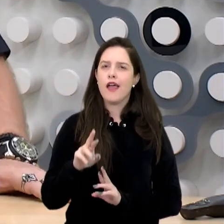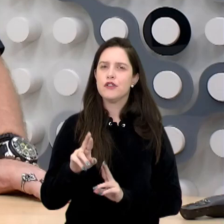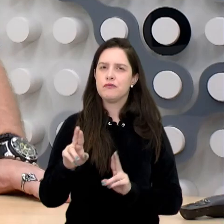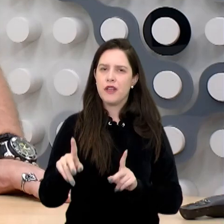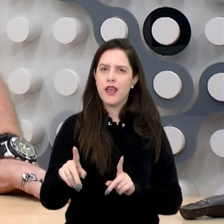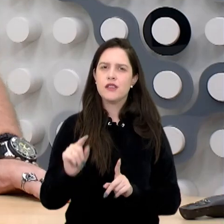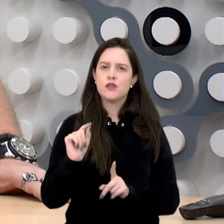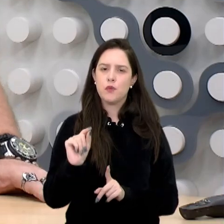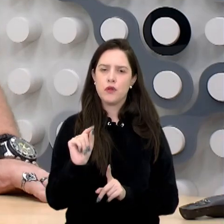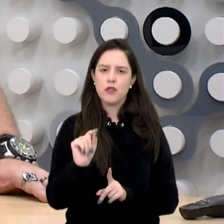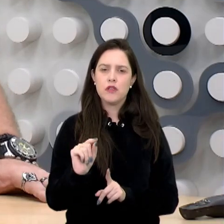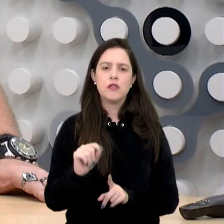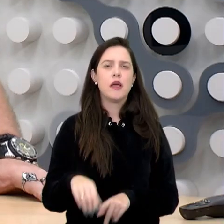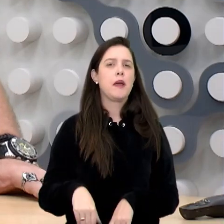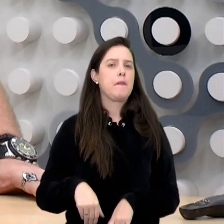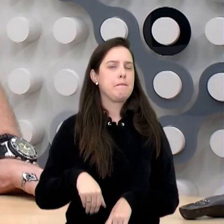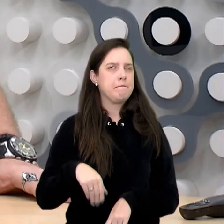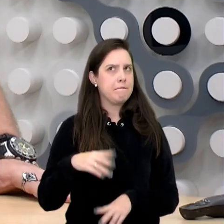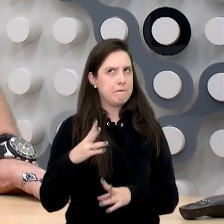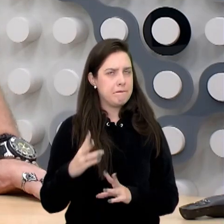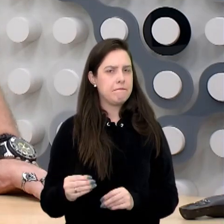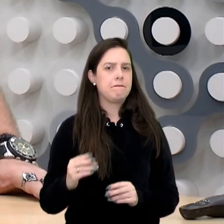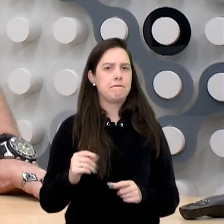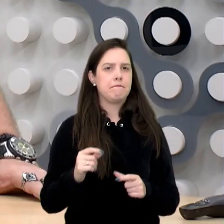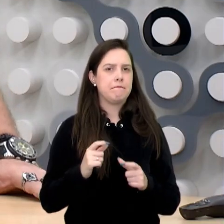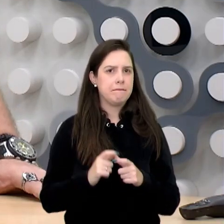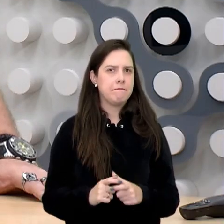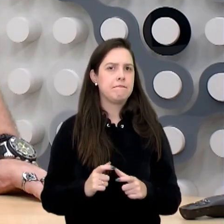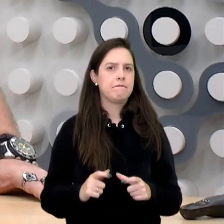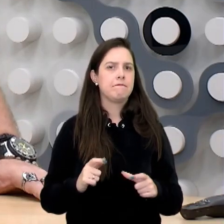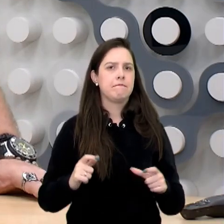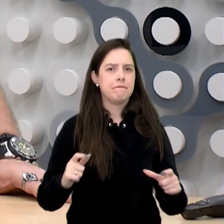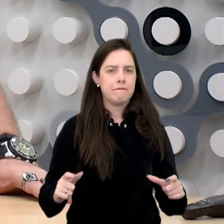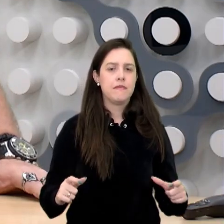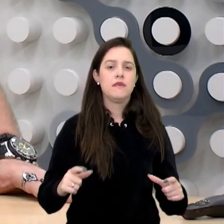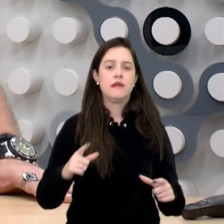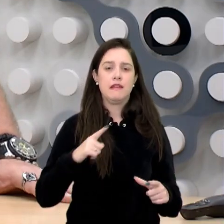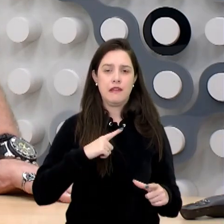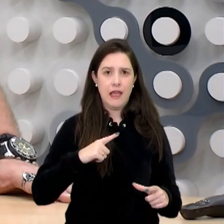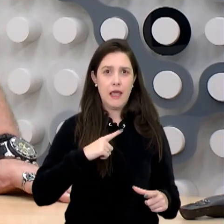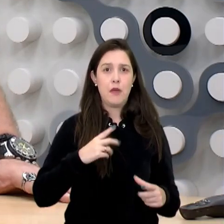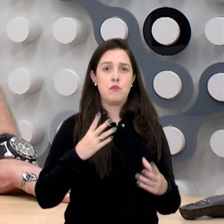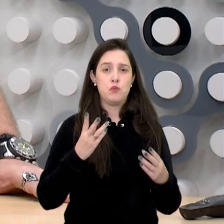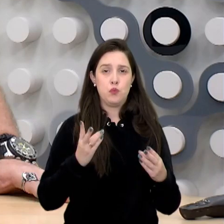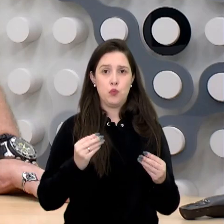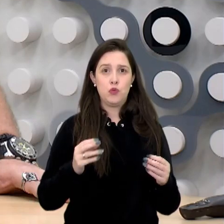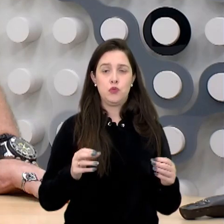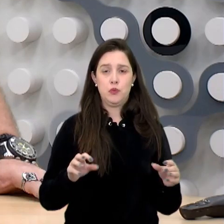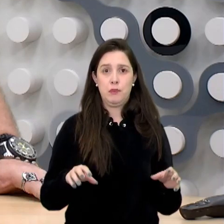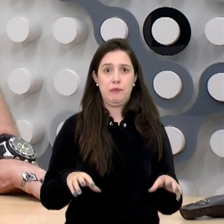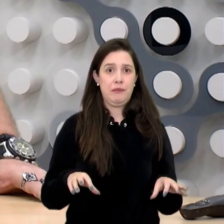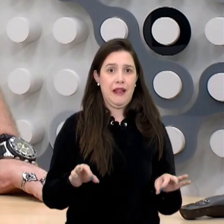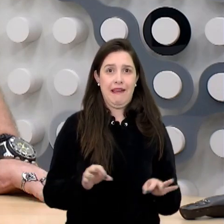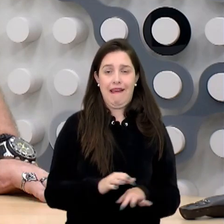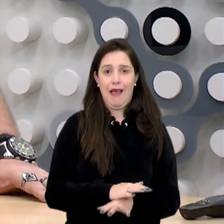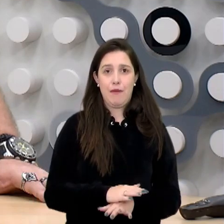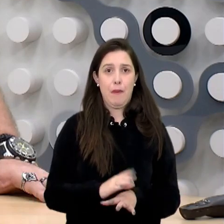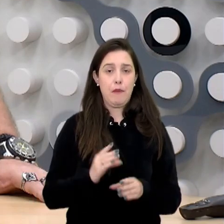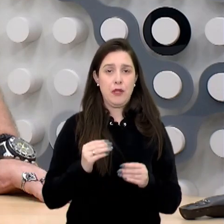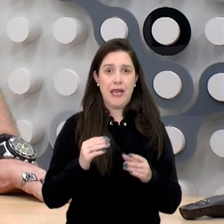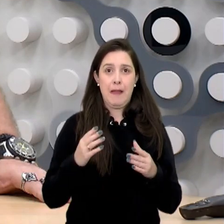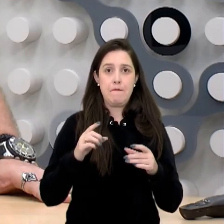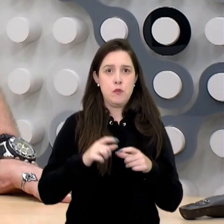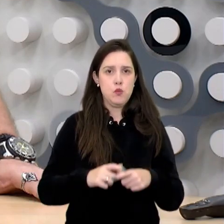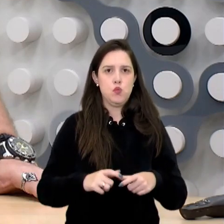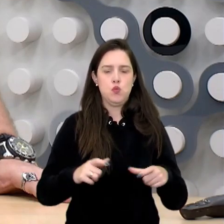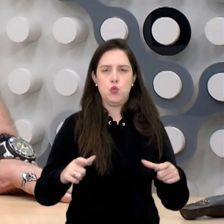aí ela é muito grande, né? Então tem muito chão aí para cavar. Por isso que muita gente fala que é mais fácil chegar ao espaço